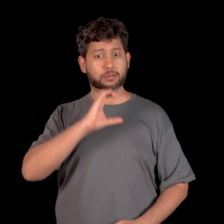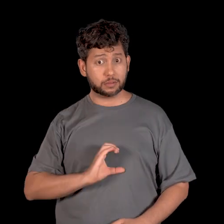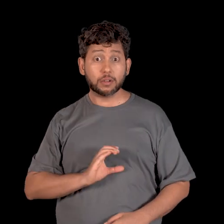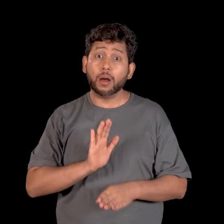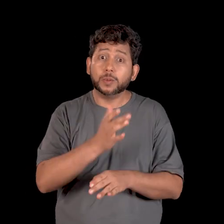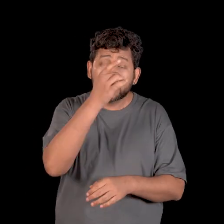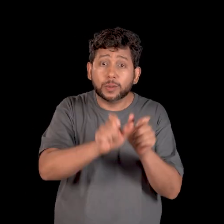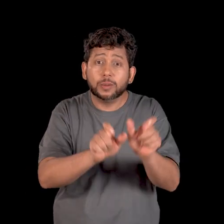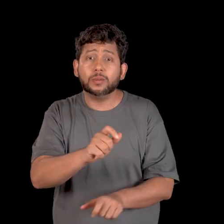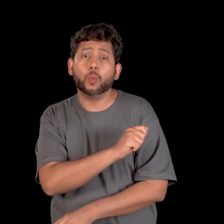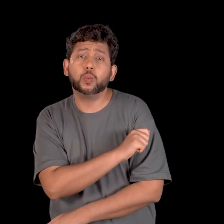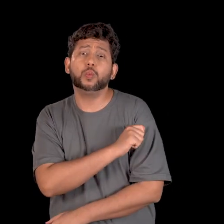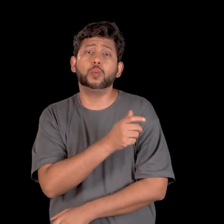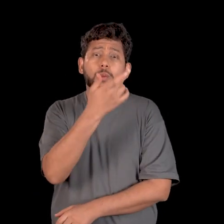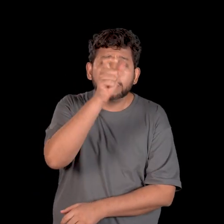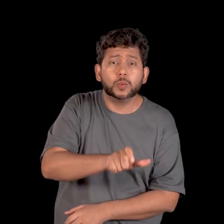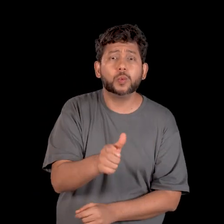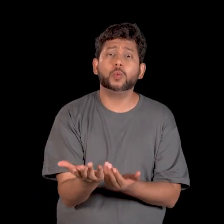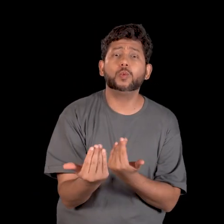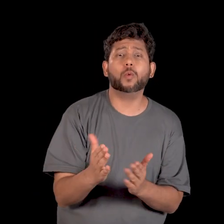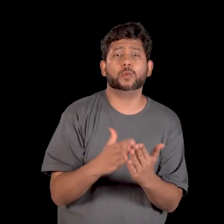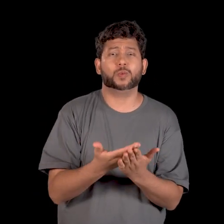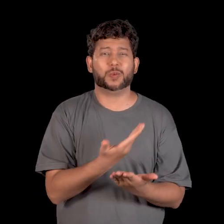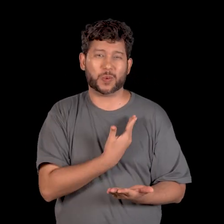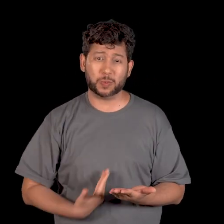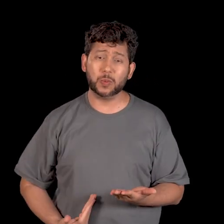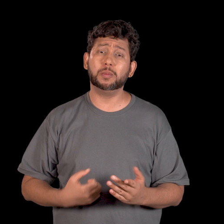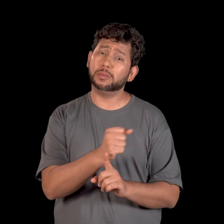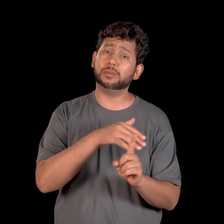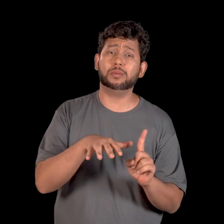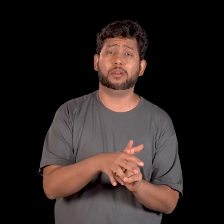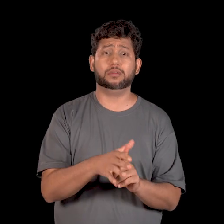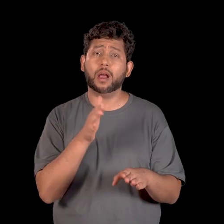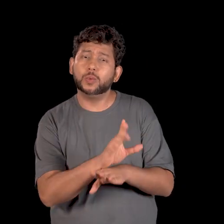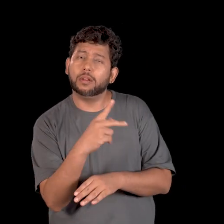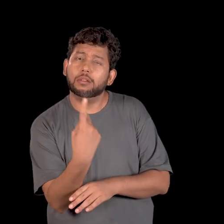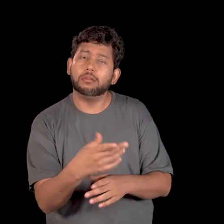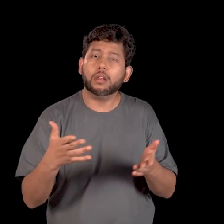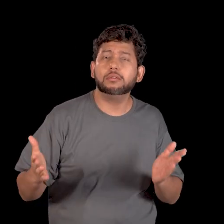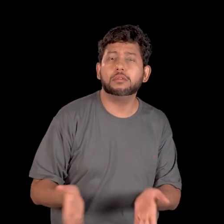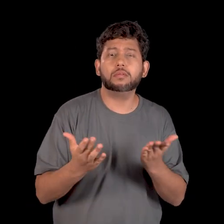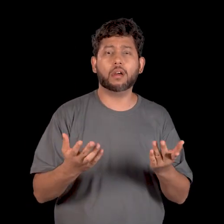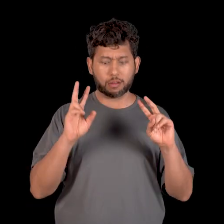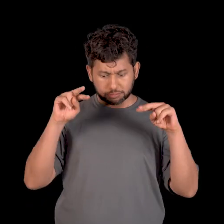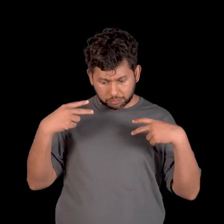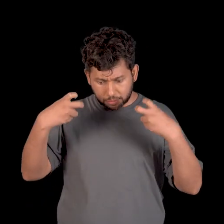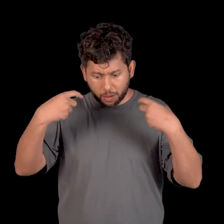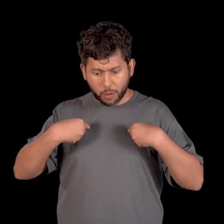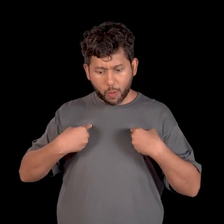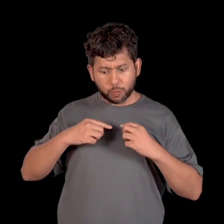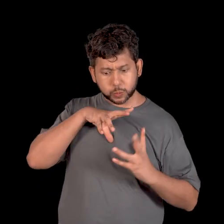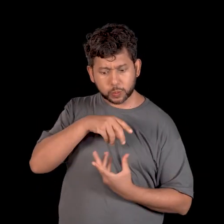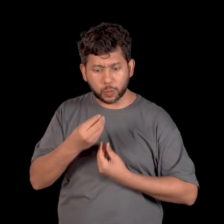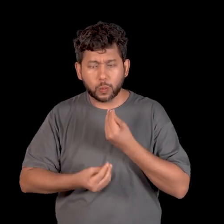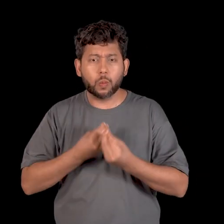preparar estudantes da rede pública, jovens e o público em geral como parte integrante da sociedade, incentivando-os a refletirem sobre o seu espaço